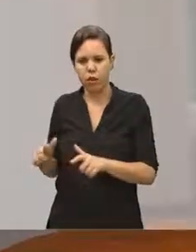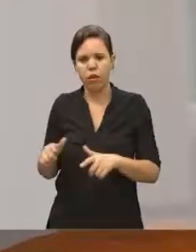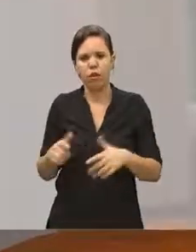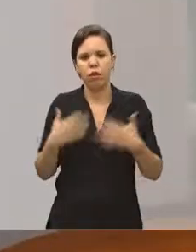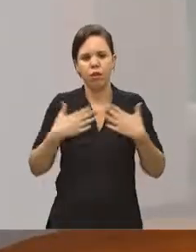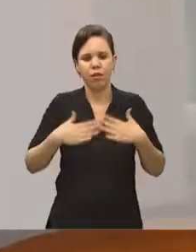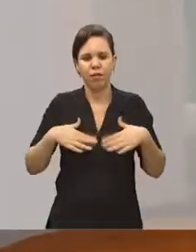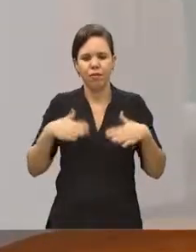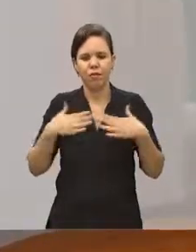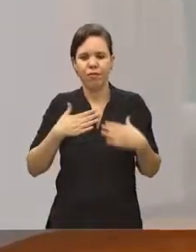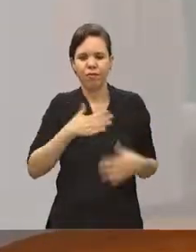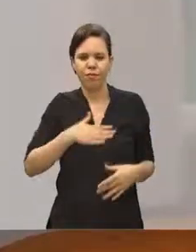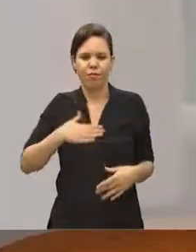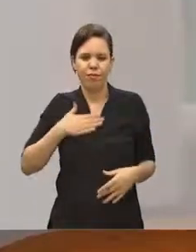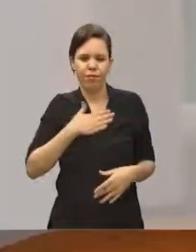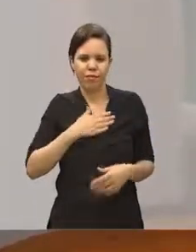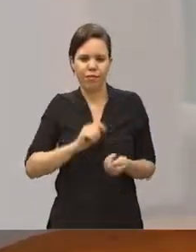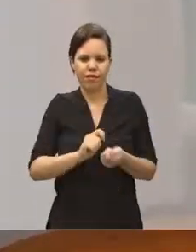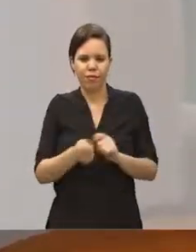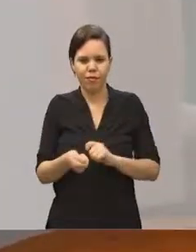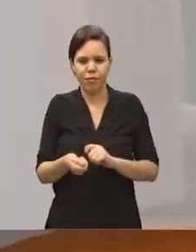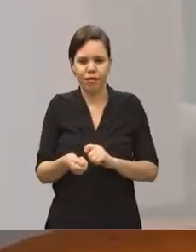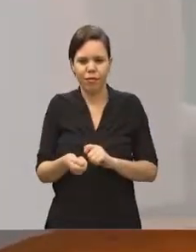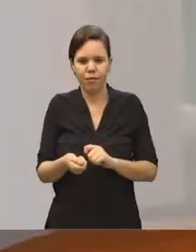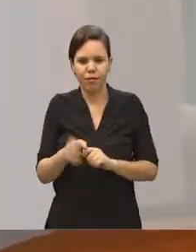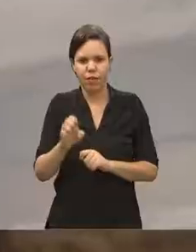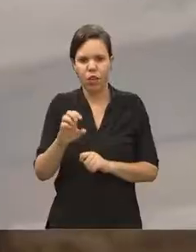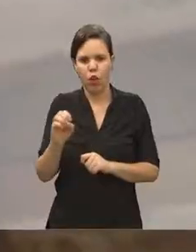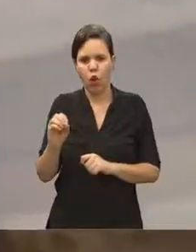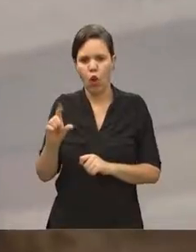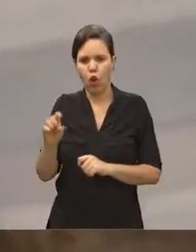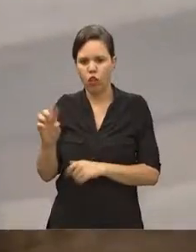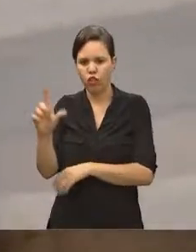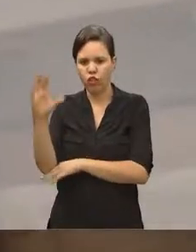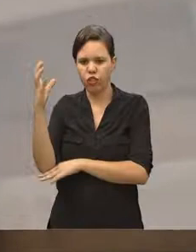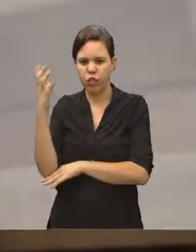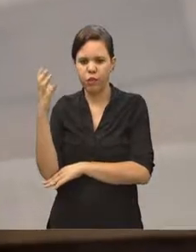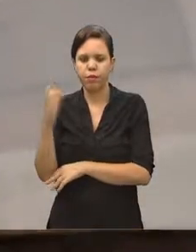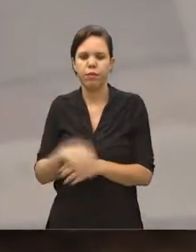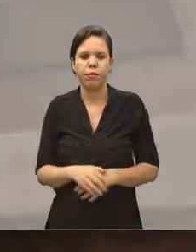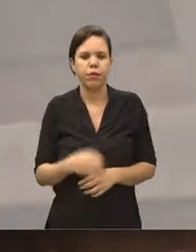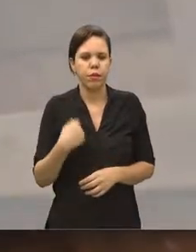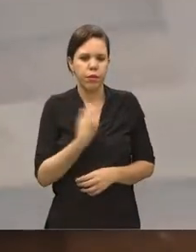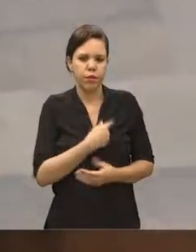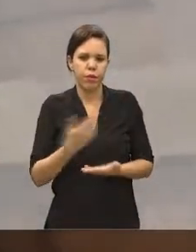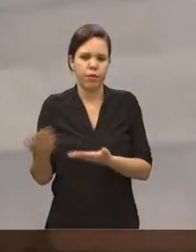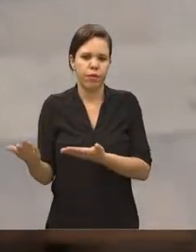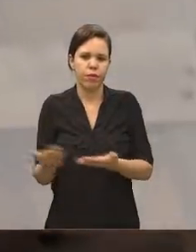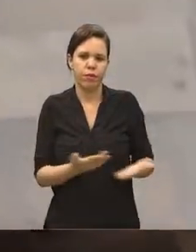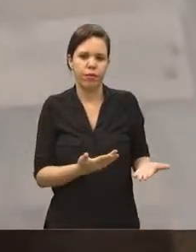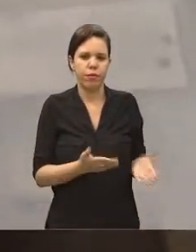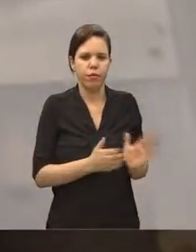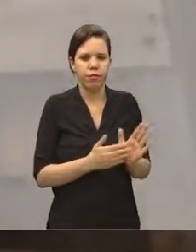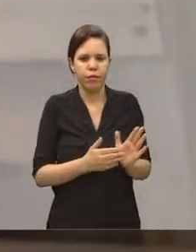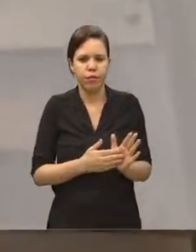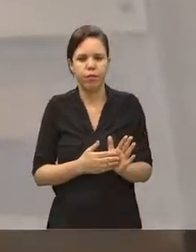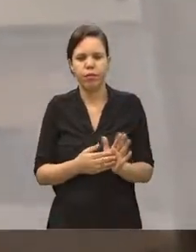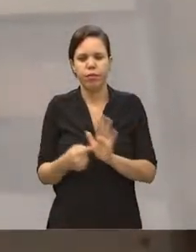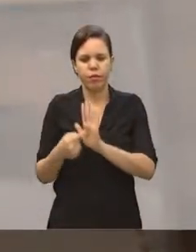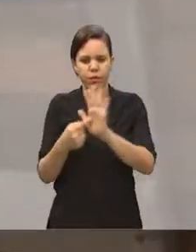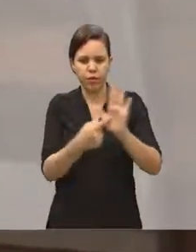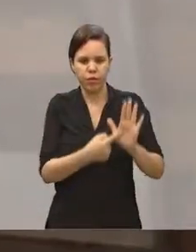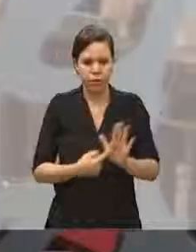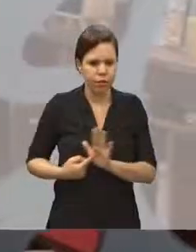aconchegante, confortável e com a pegada ecológica. Aqui, somos recepcionados com o propósito da mostra,